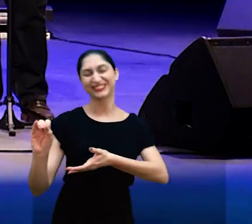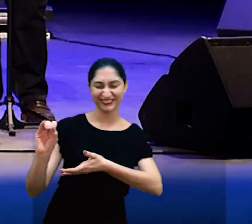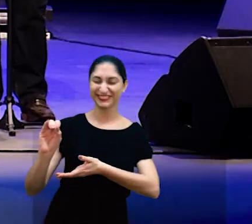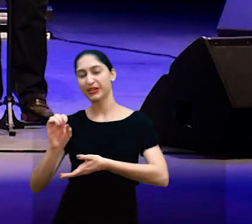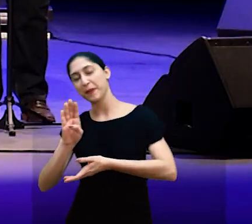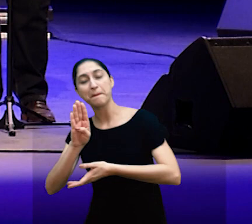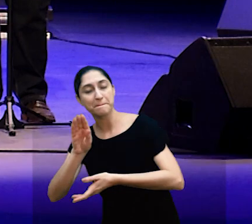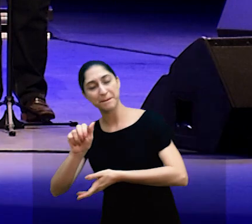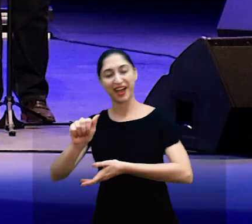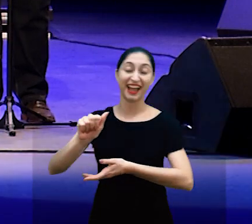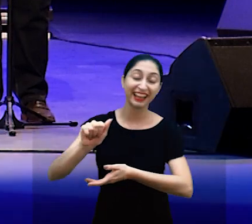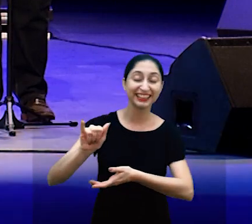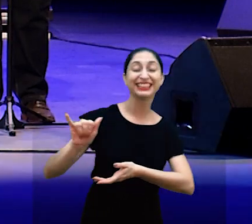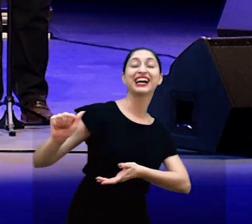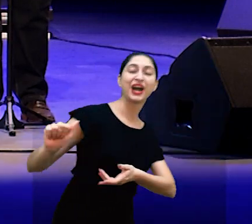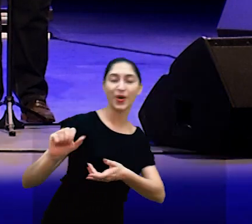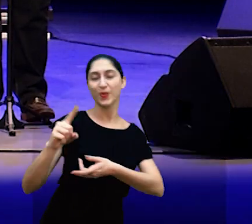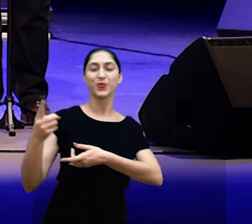Baião,